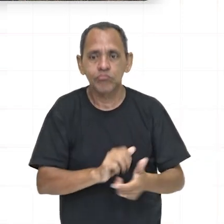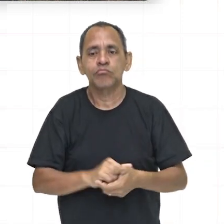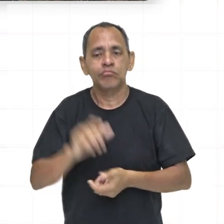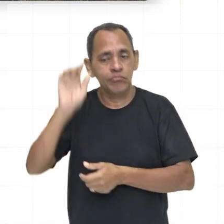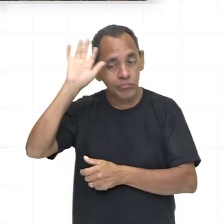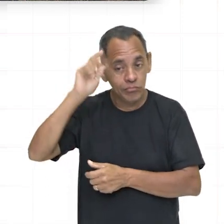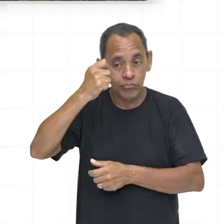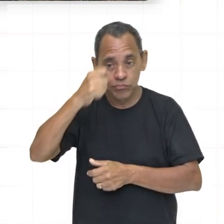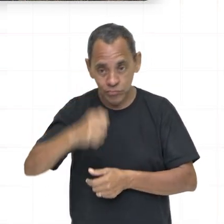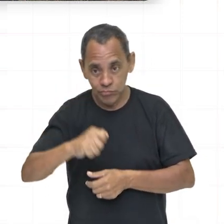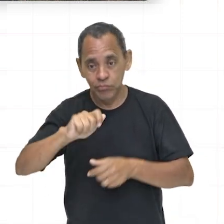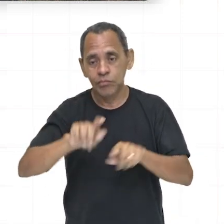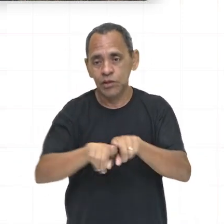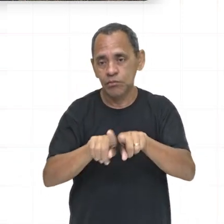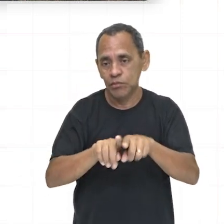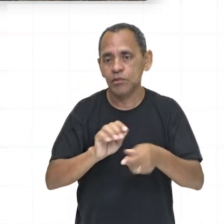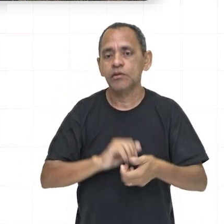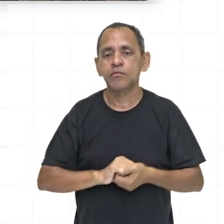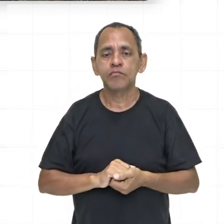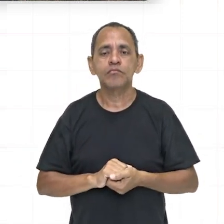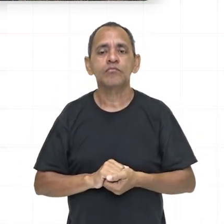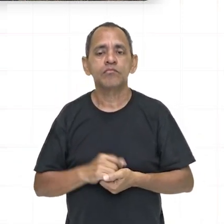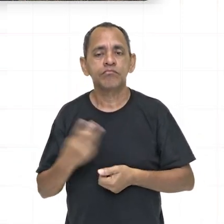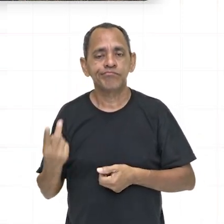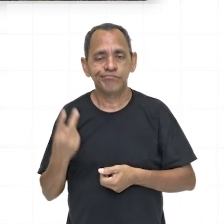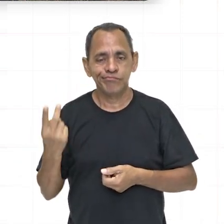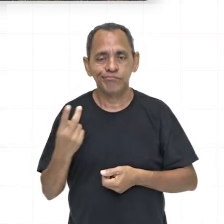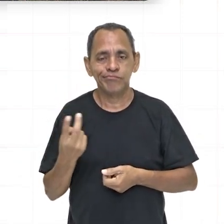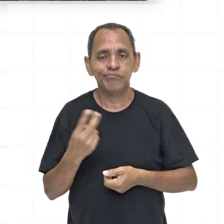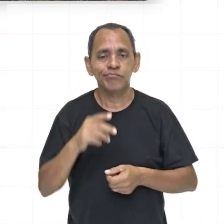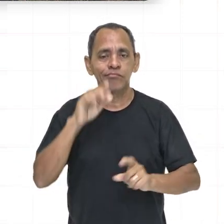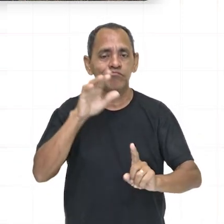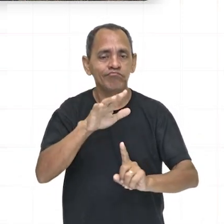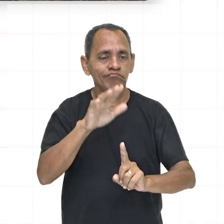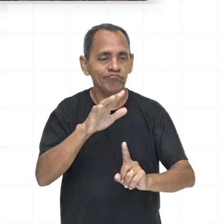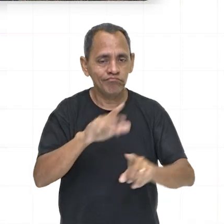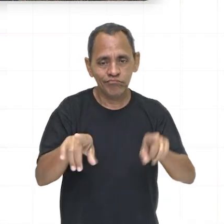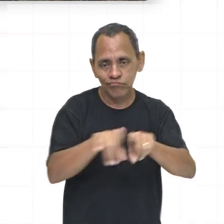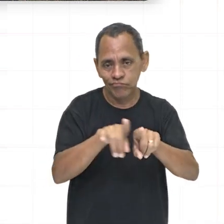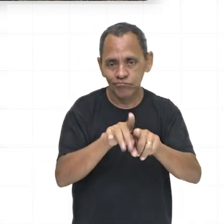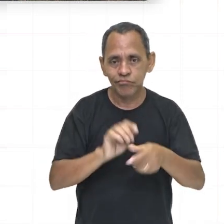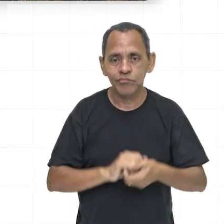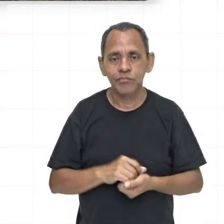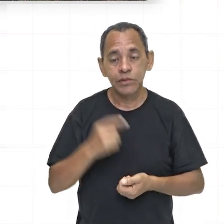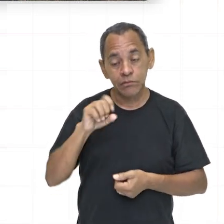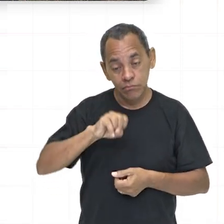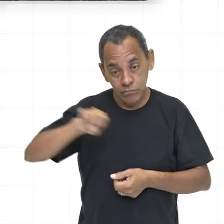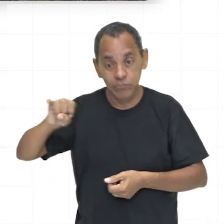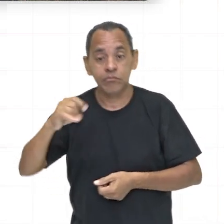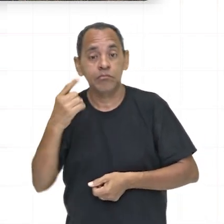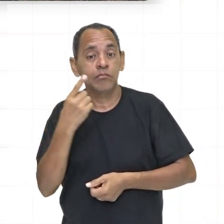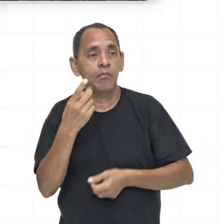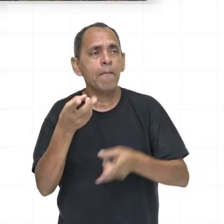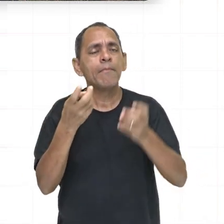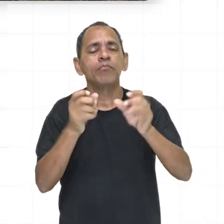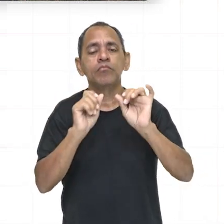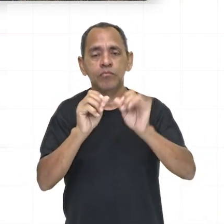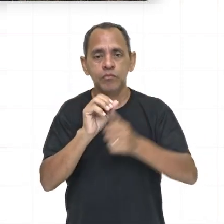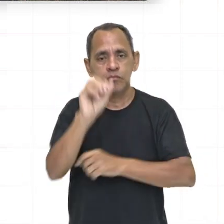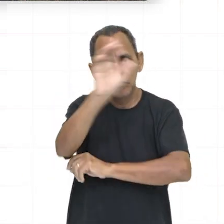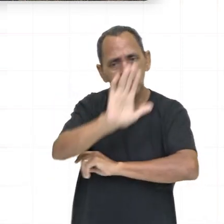foram impostos. Se você observar o mapa da África, você vai ver que nós temos várias fronteiras lá